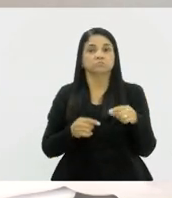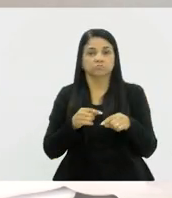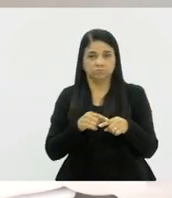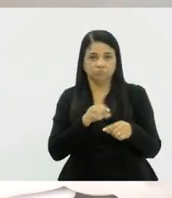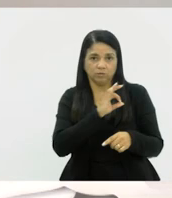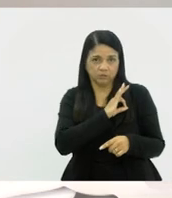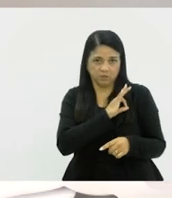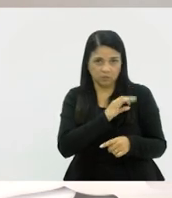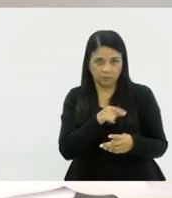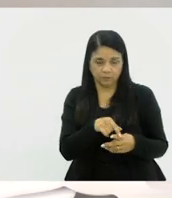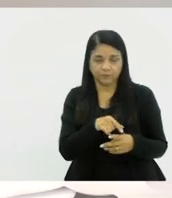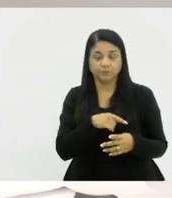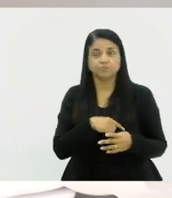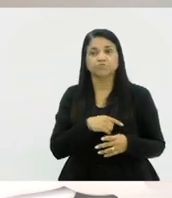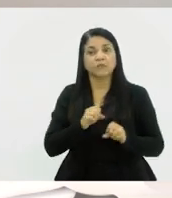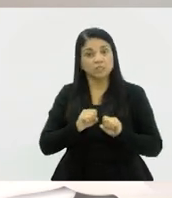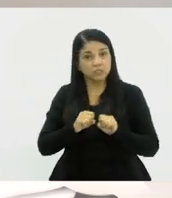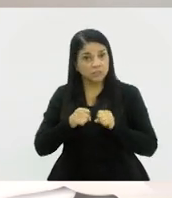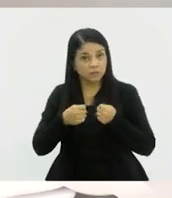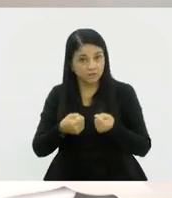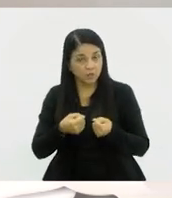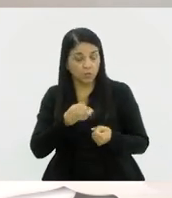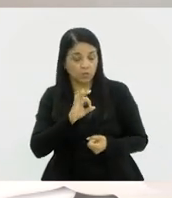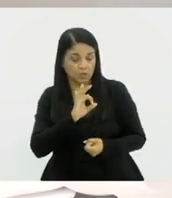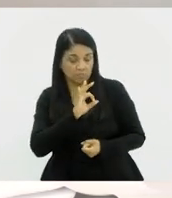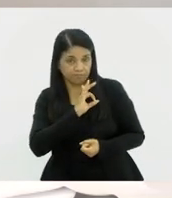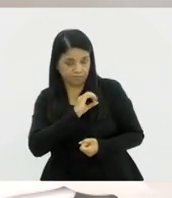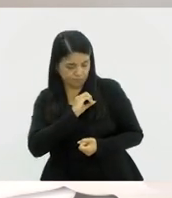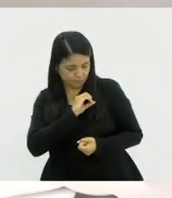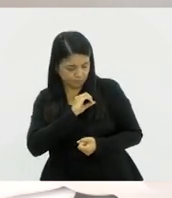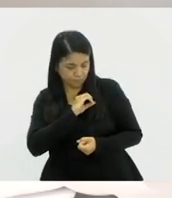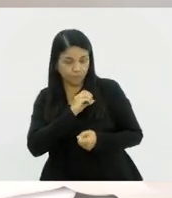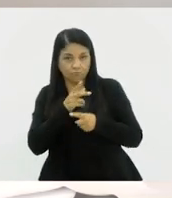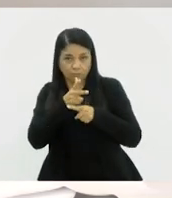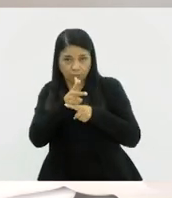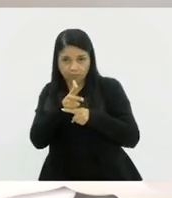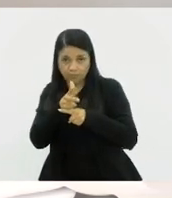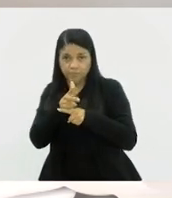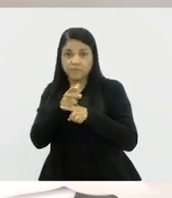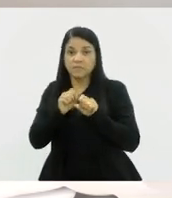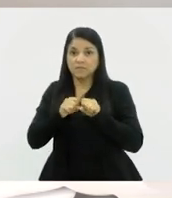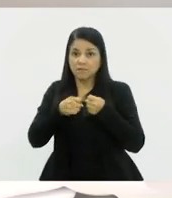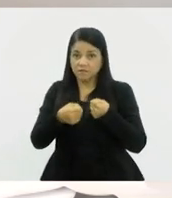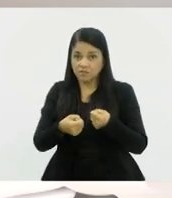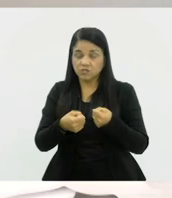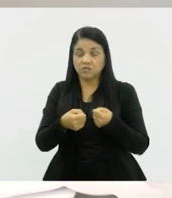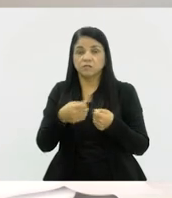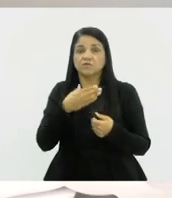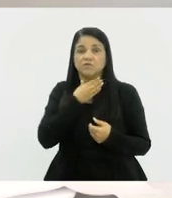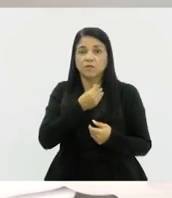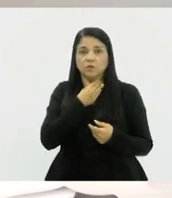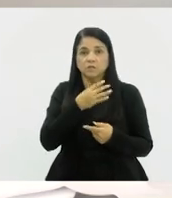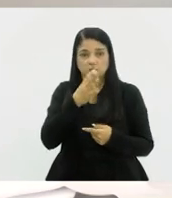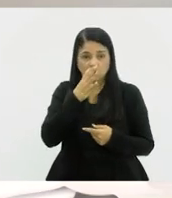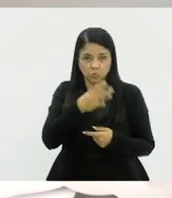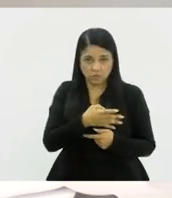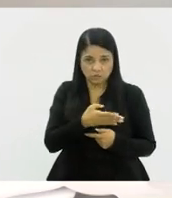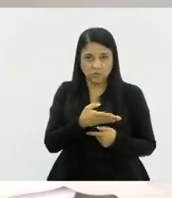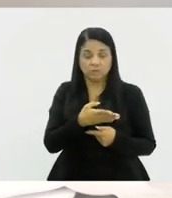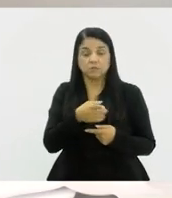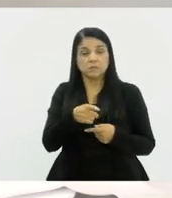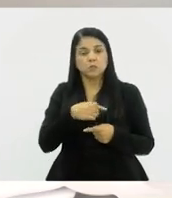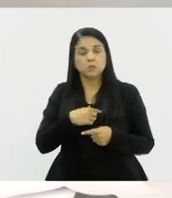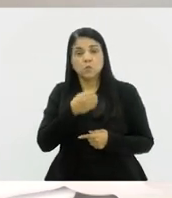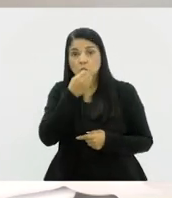era um um instrumento que defendia o bom policial de falsas acusações e que um bom Comandante vendo as